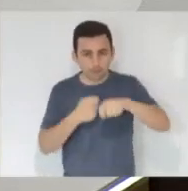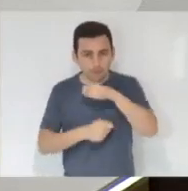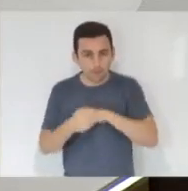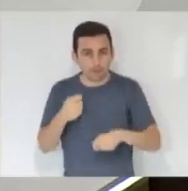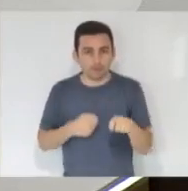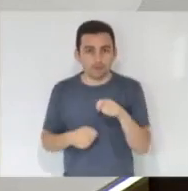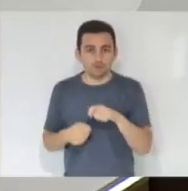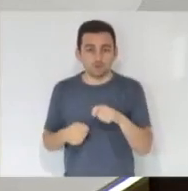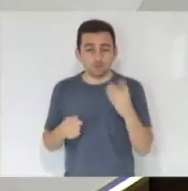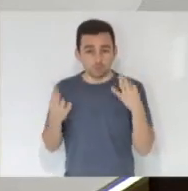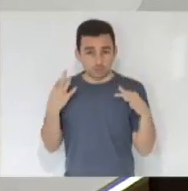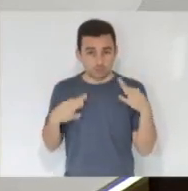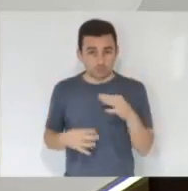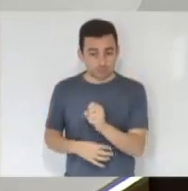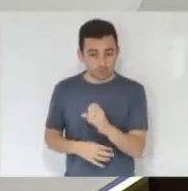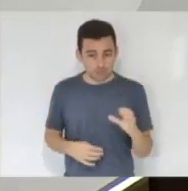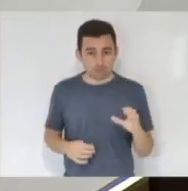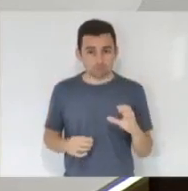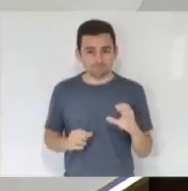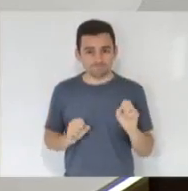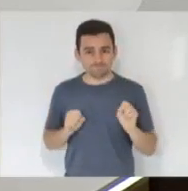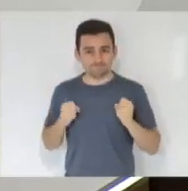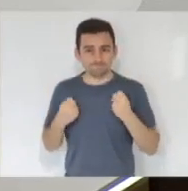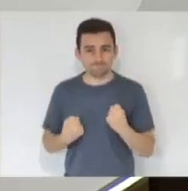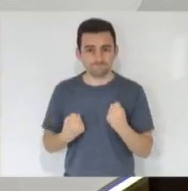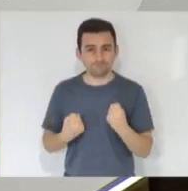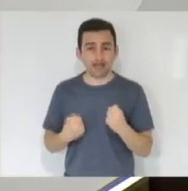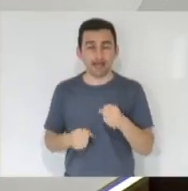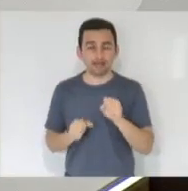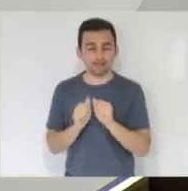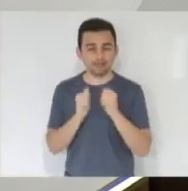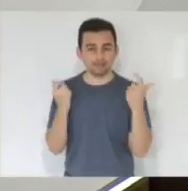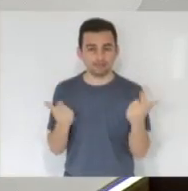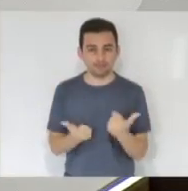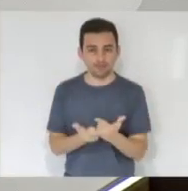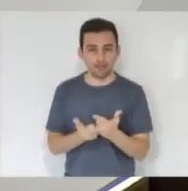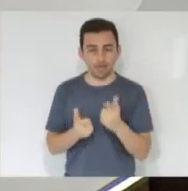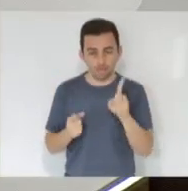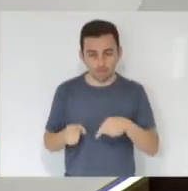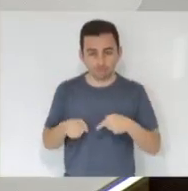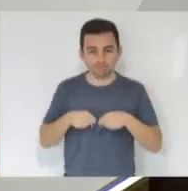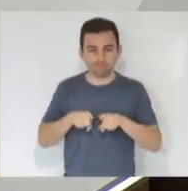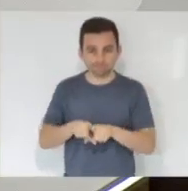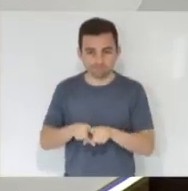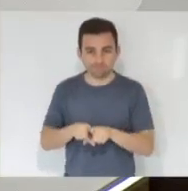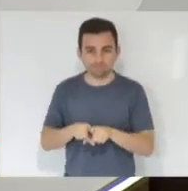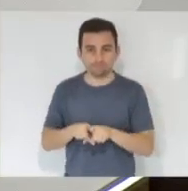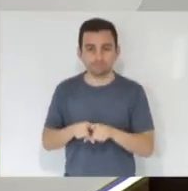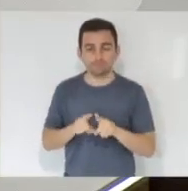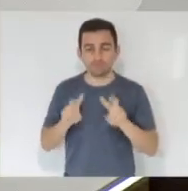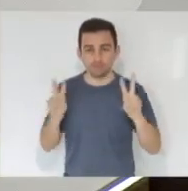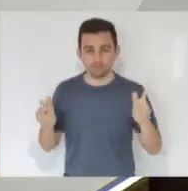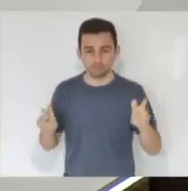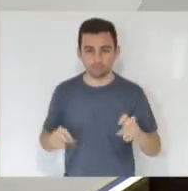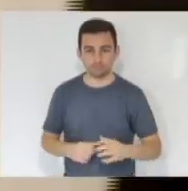Catarina se fortalece e a Assembleia Legislativa é parceira dessa pauta. Muito obrigado, senhores deputados.